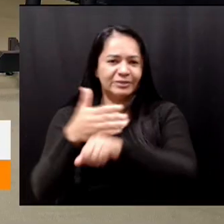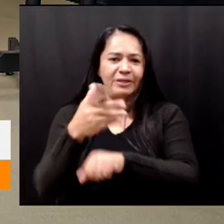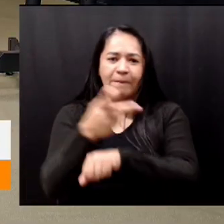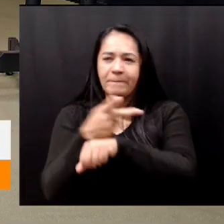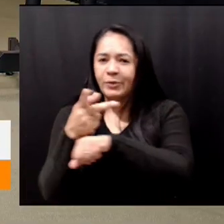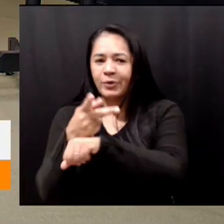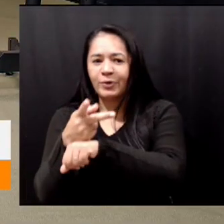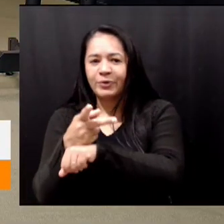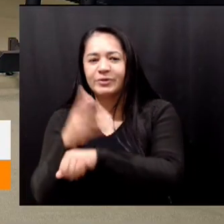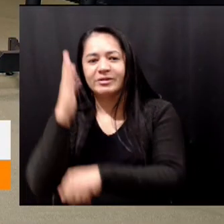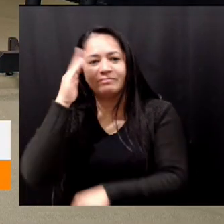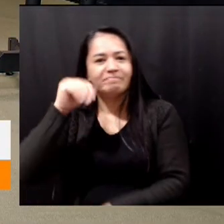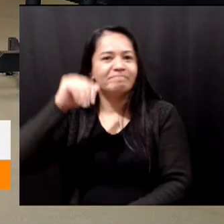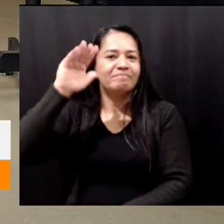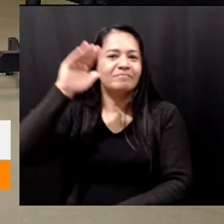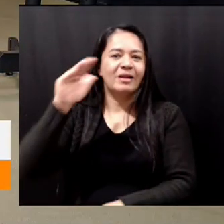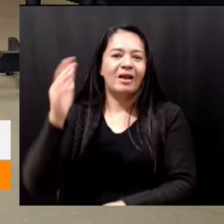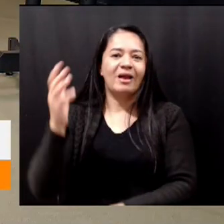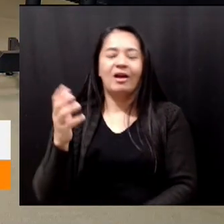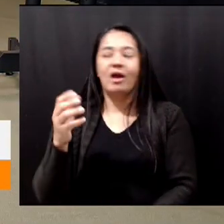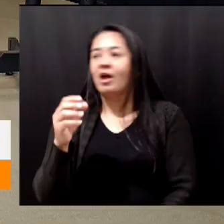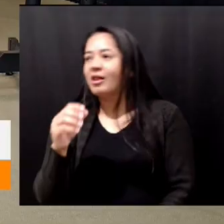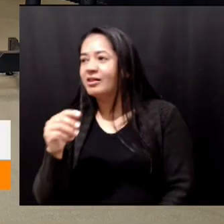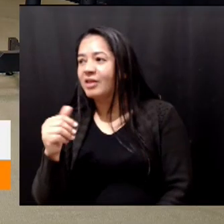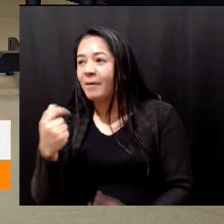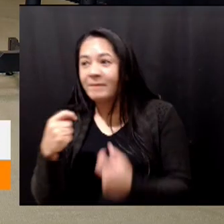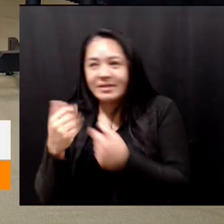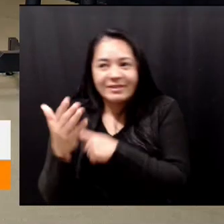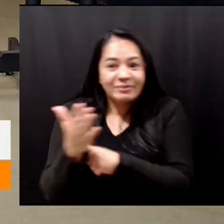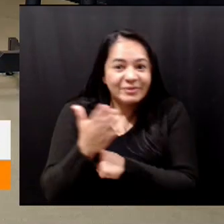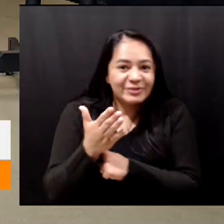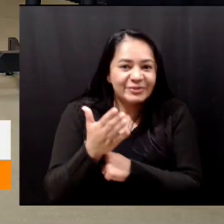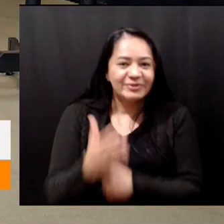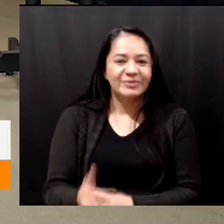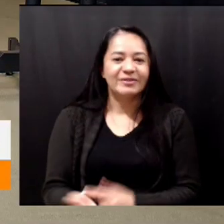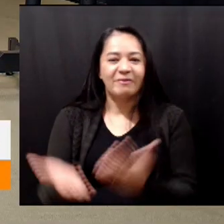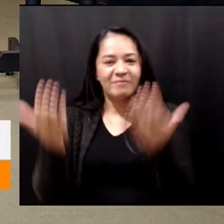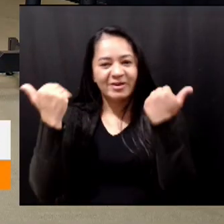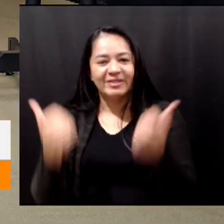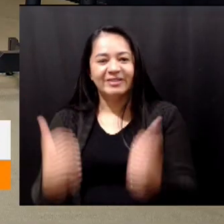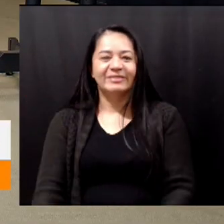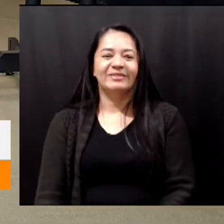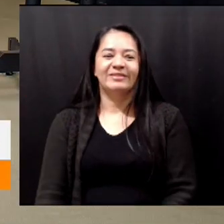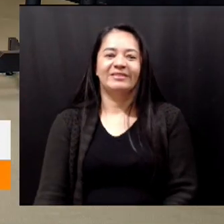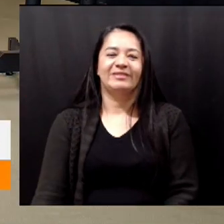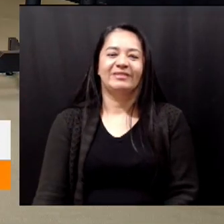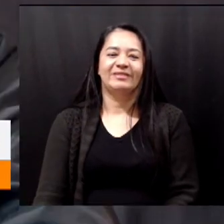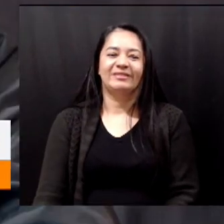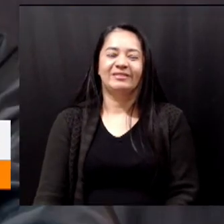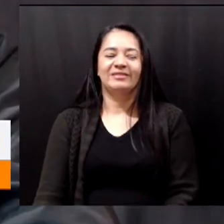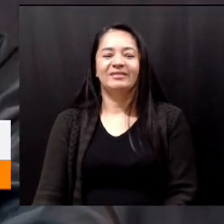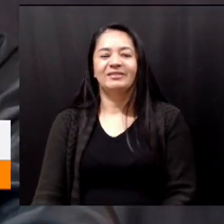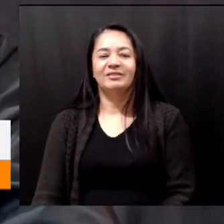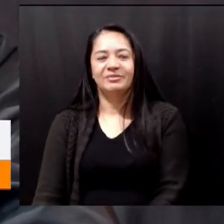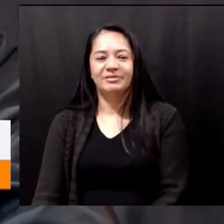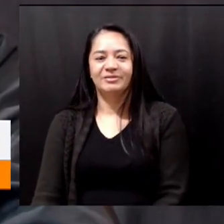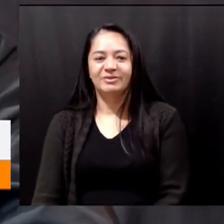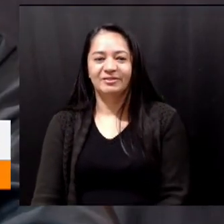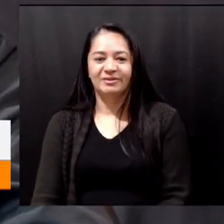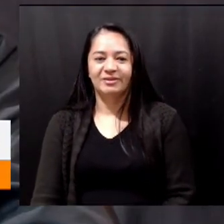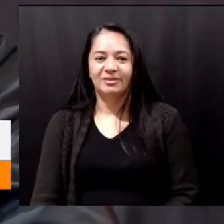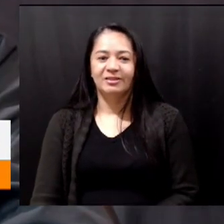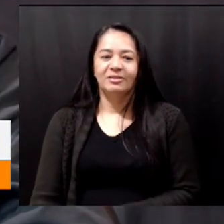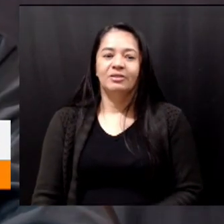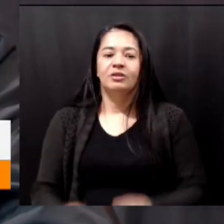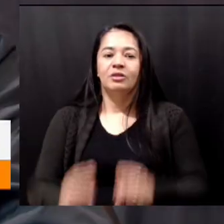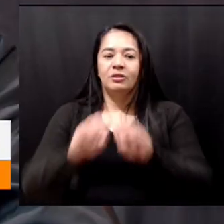de repente quiser, tô precisando de uma ajuda aí, manda lá, Zarit. Olha lá, no nosso site é o Venture